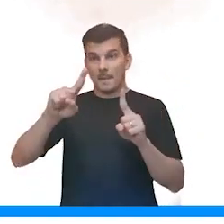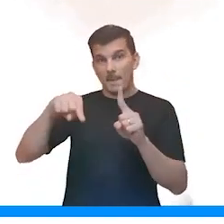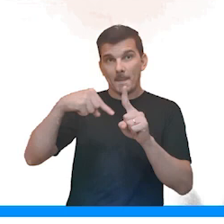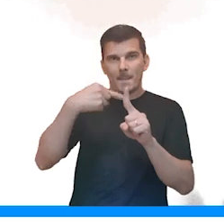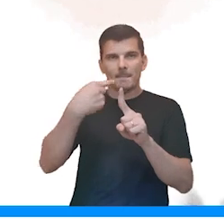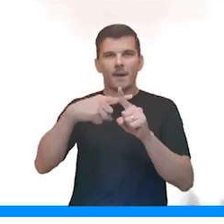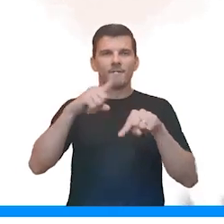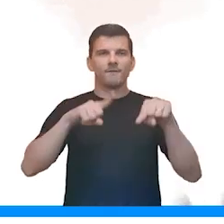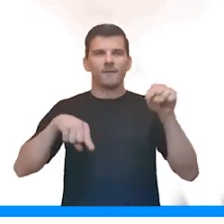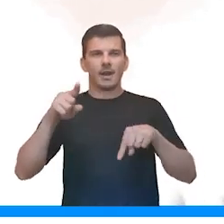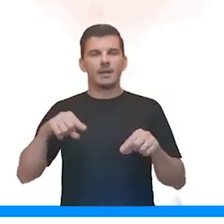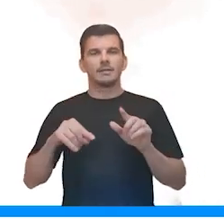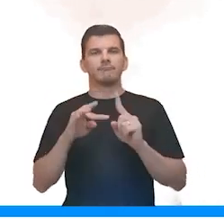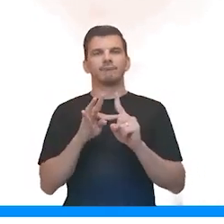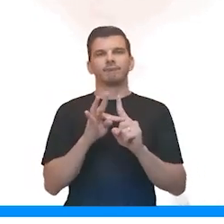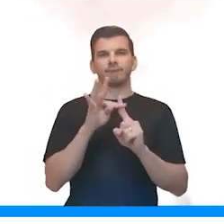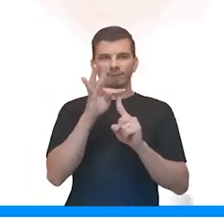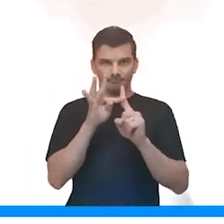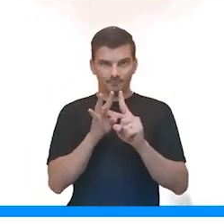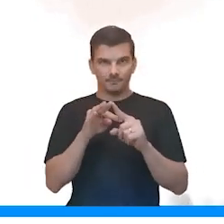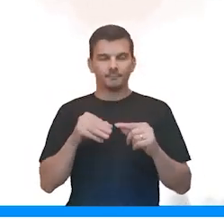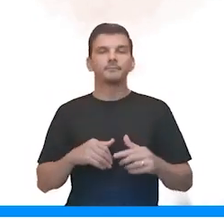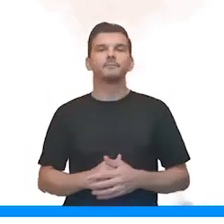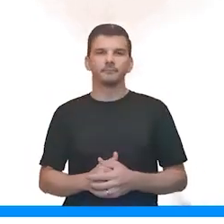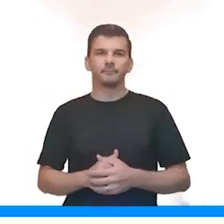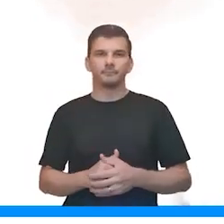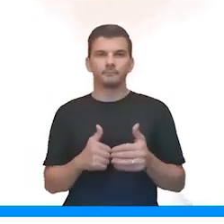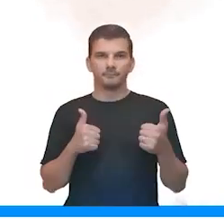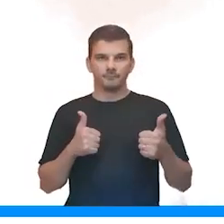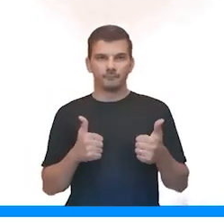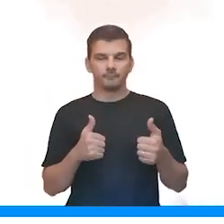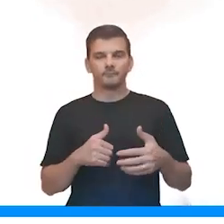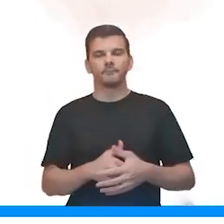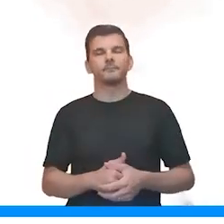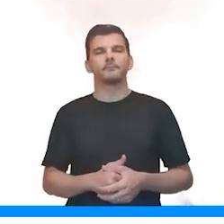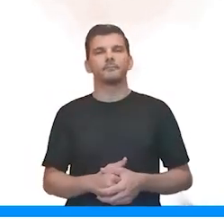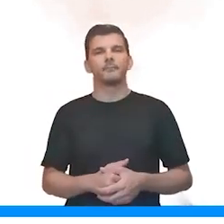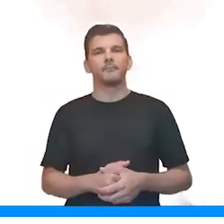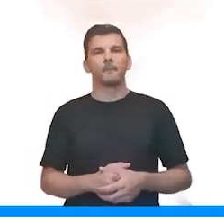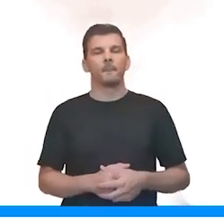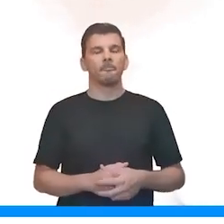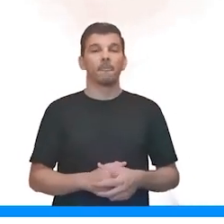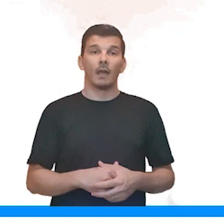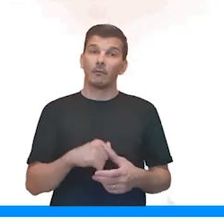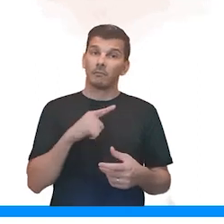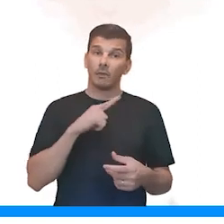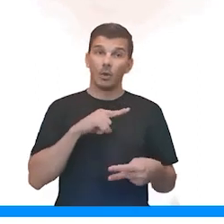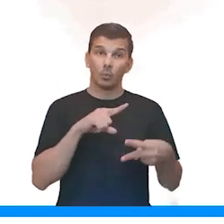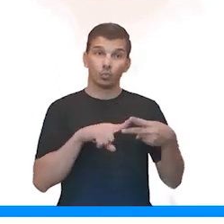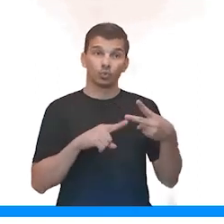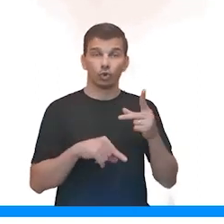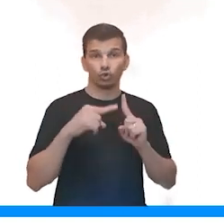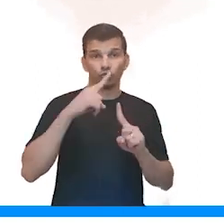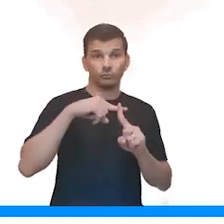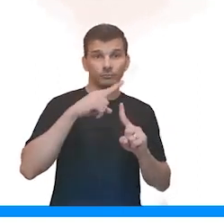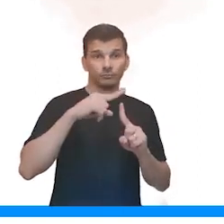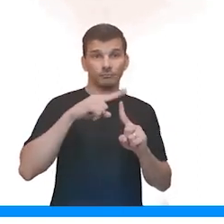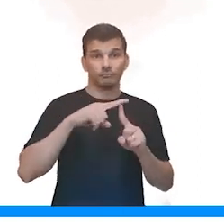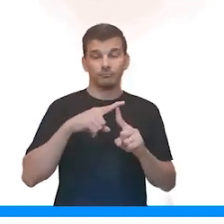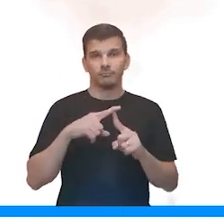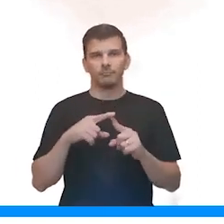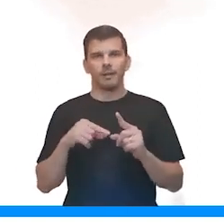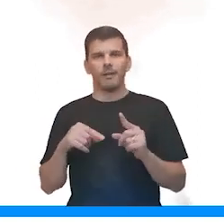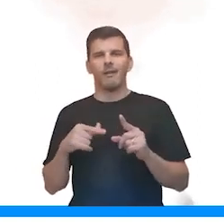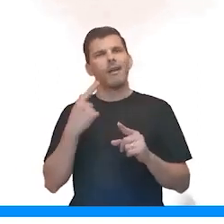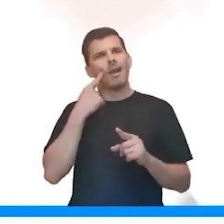do trabalho realizado mais a variação da energia interna. Tá bom? Legal, né? Existem,